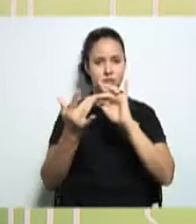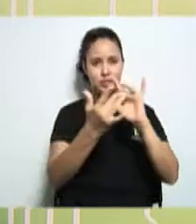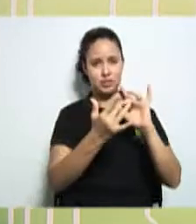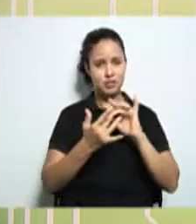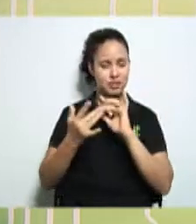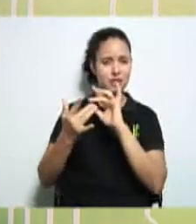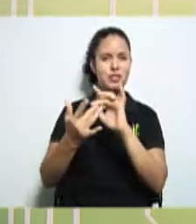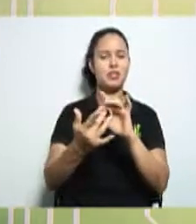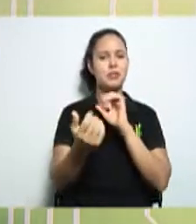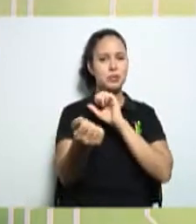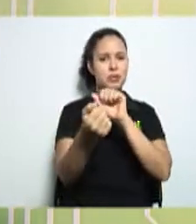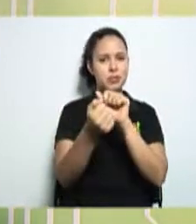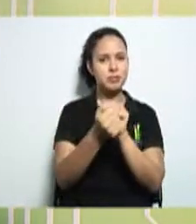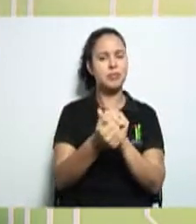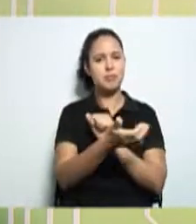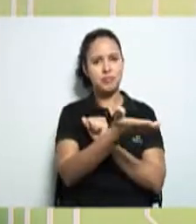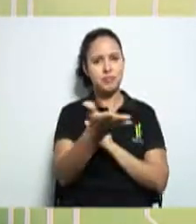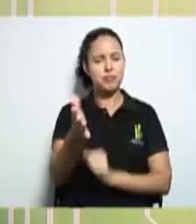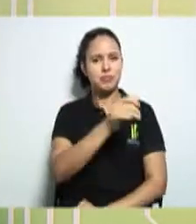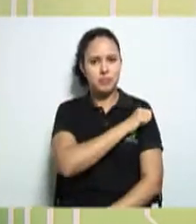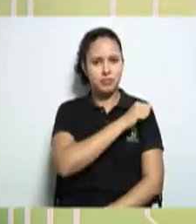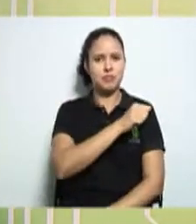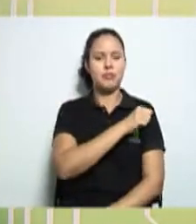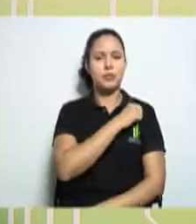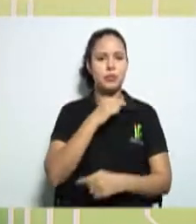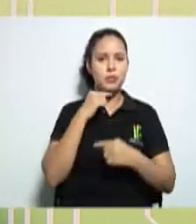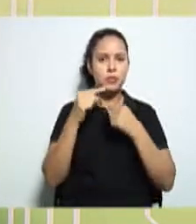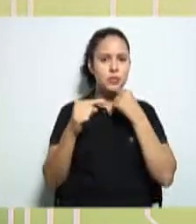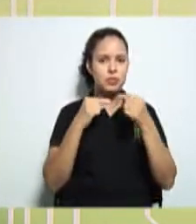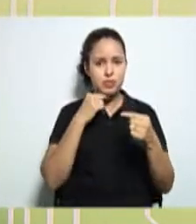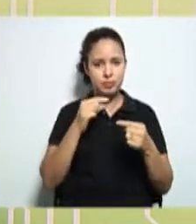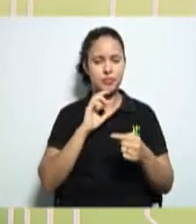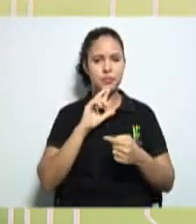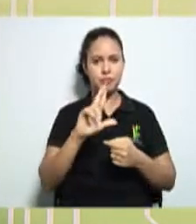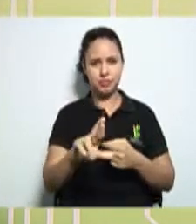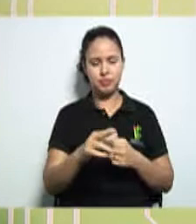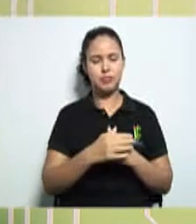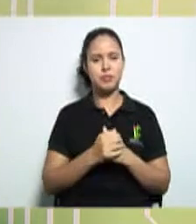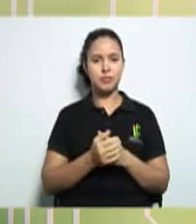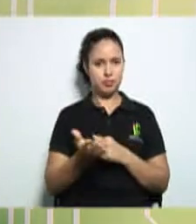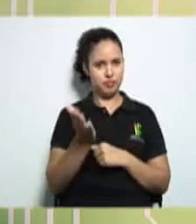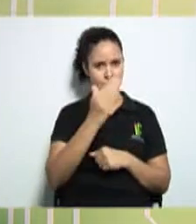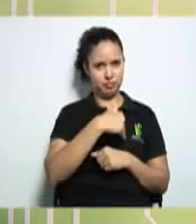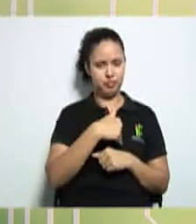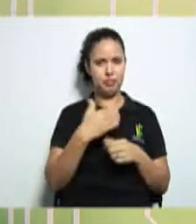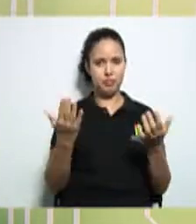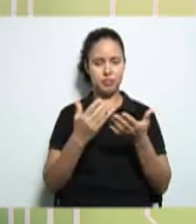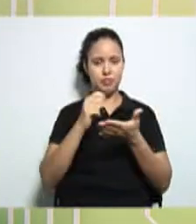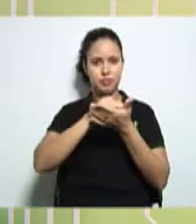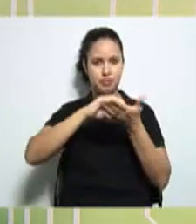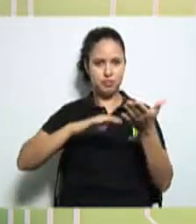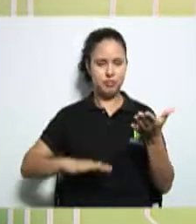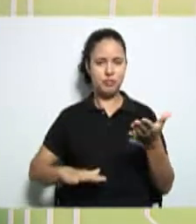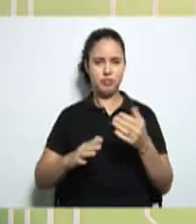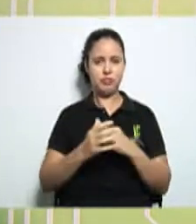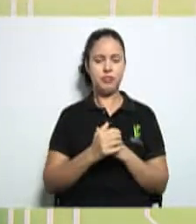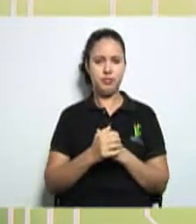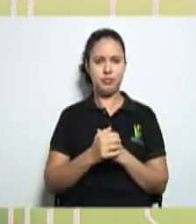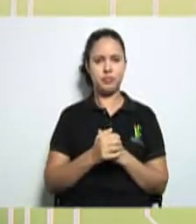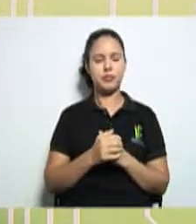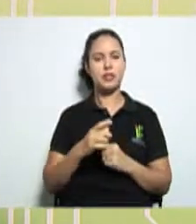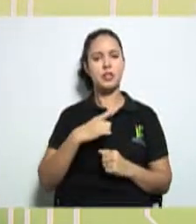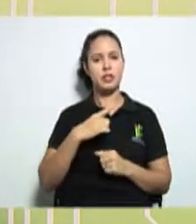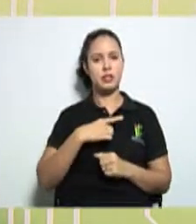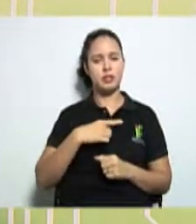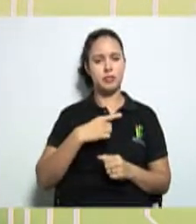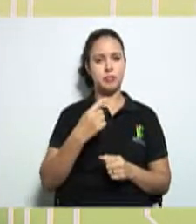e estarmos mais próximos aí e tirar algumas dúvidas. Vamos lá, diretamente para a nossa atividade. Nós tínhamos uma